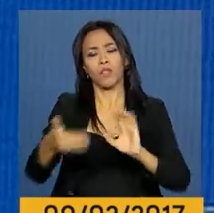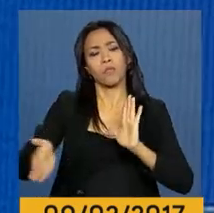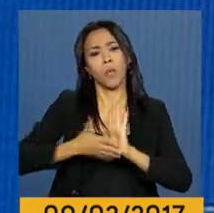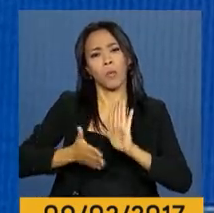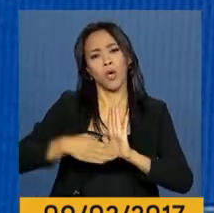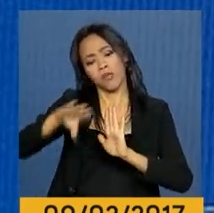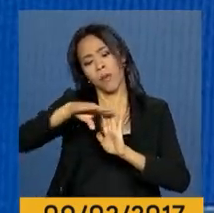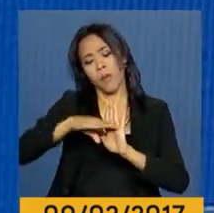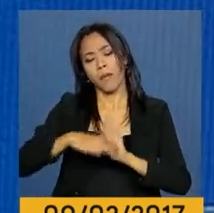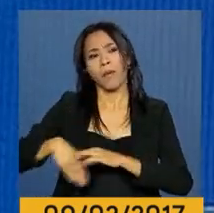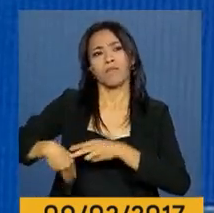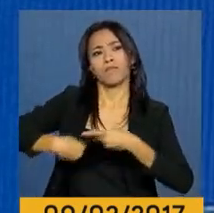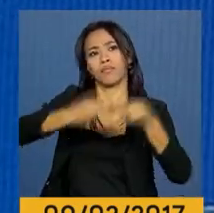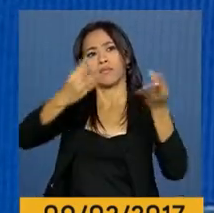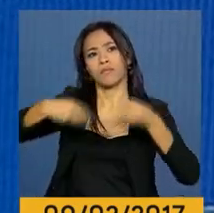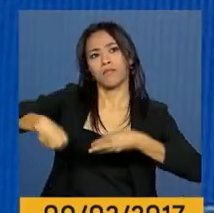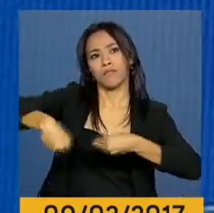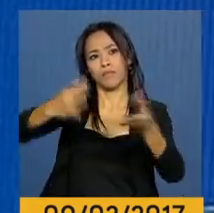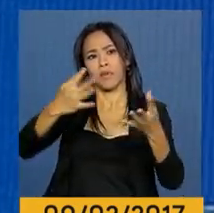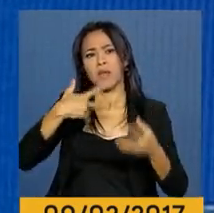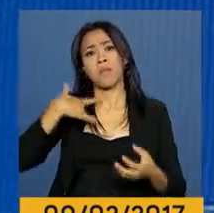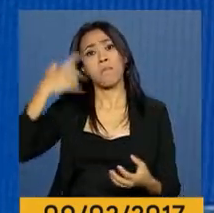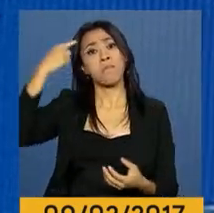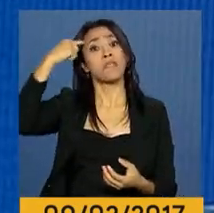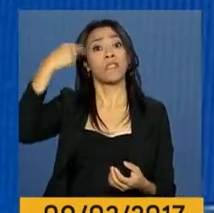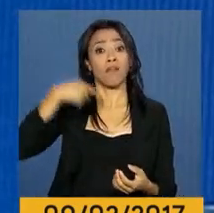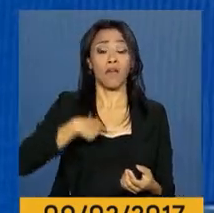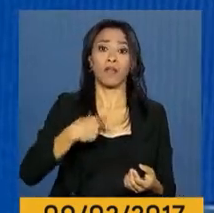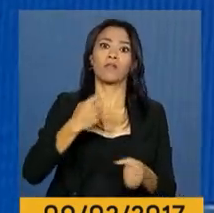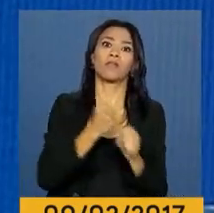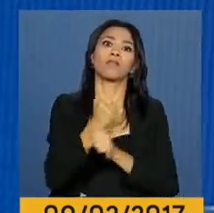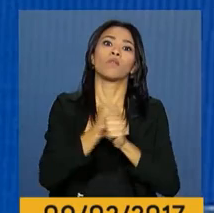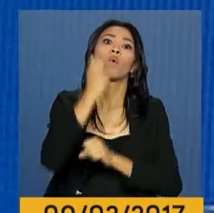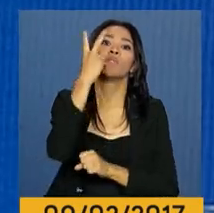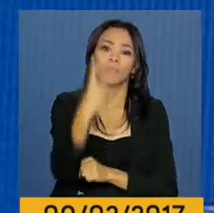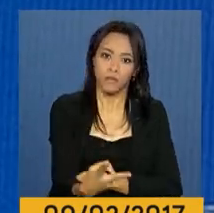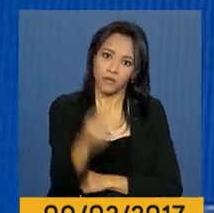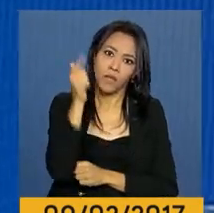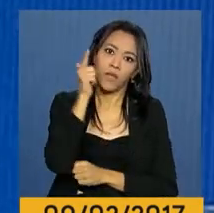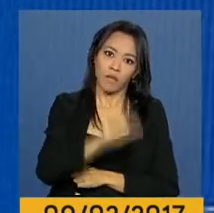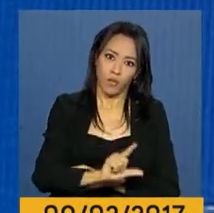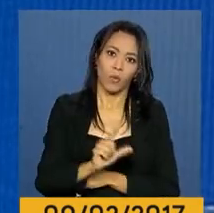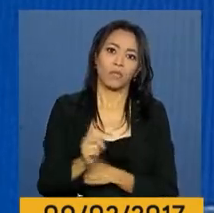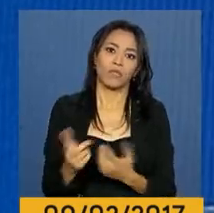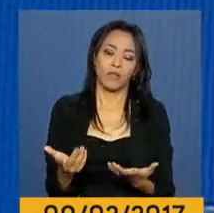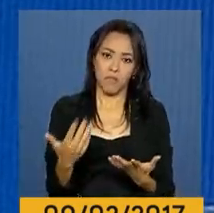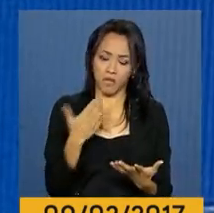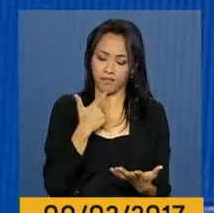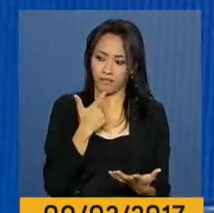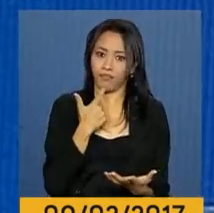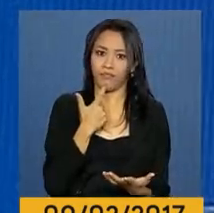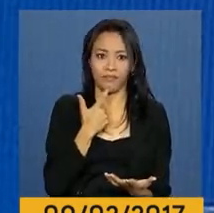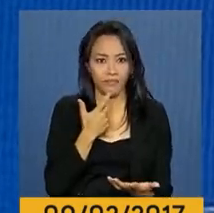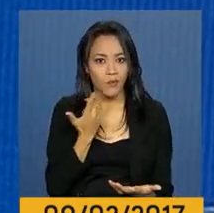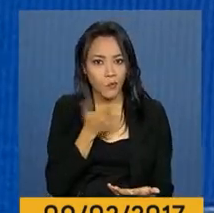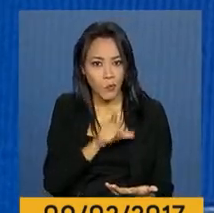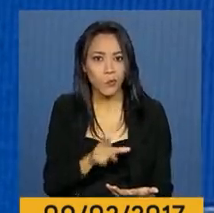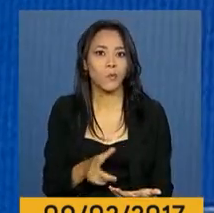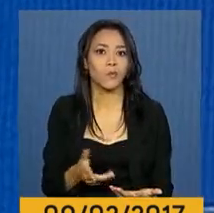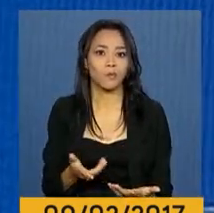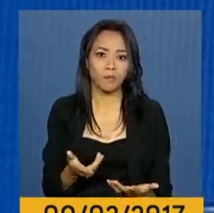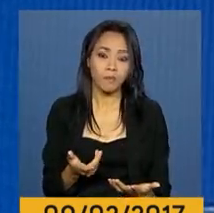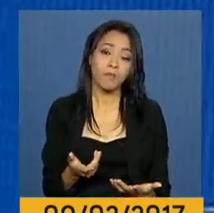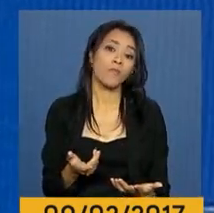Nacional eu que imaginava que nós levaríamos cerca de 2 anos para levar isso a cabo não é eu muito recentemente eu disse olhe